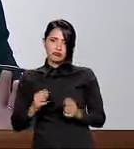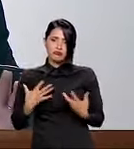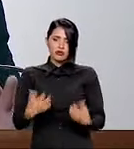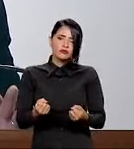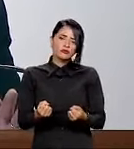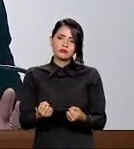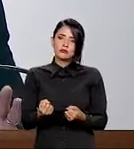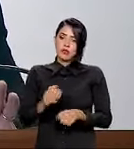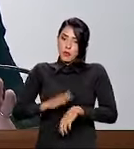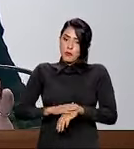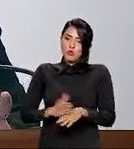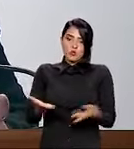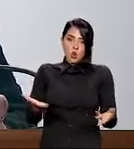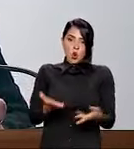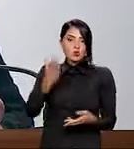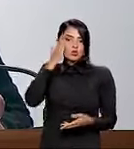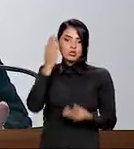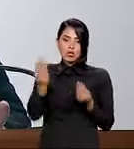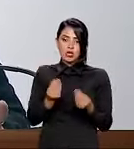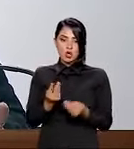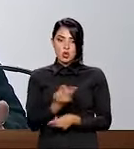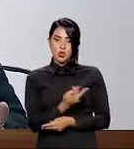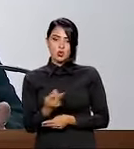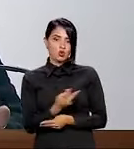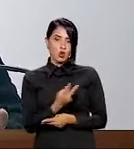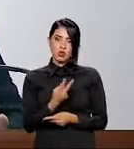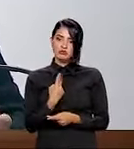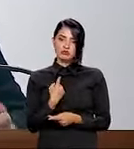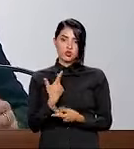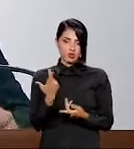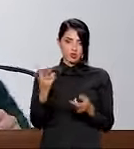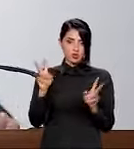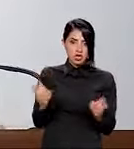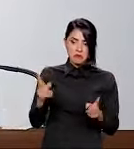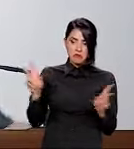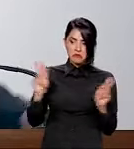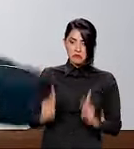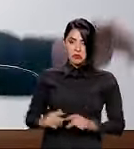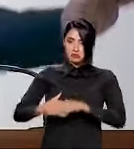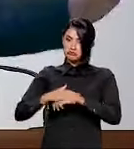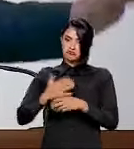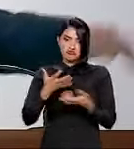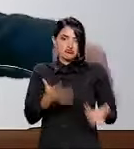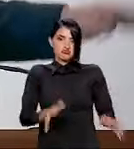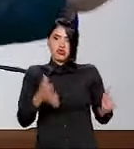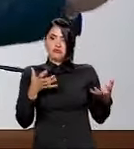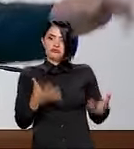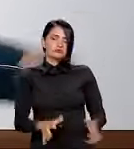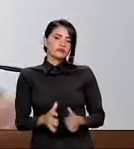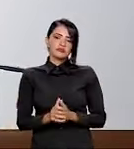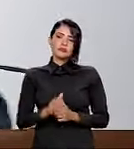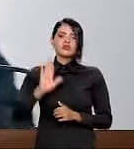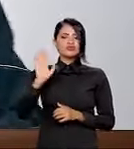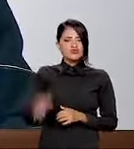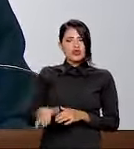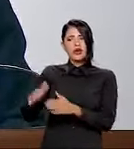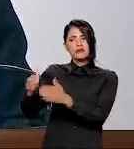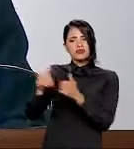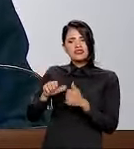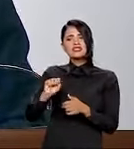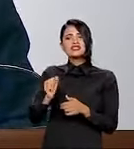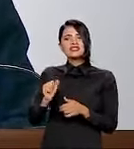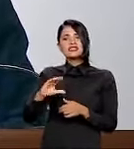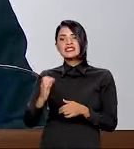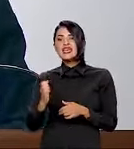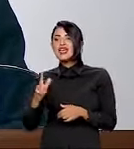enquanto, o que eu sei é que nenhum dos dois quer conversar sobre paz. Eu já pedi para o Celso Amorim, como meu